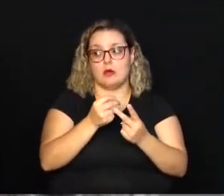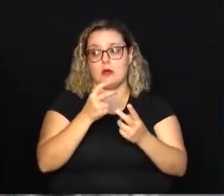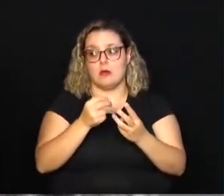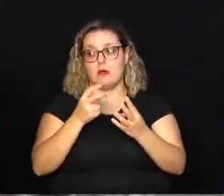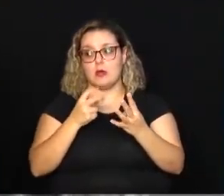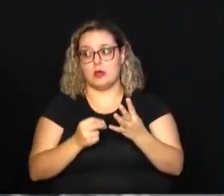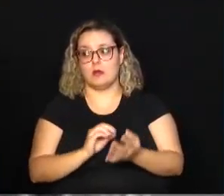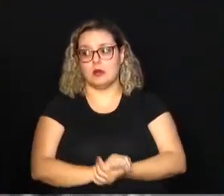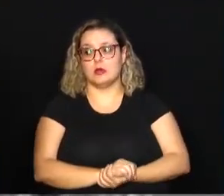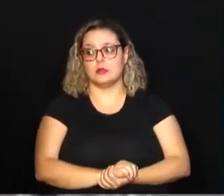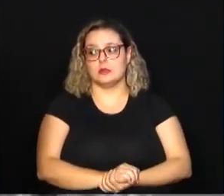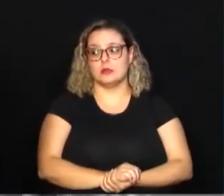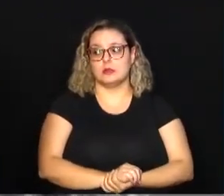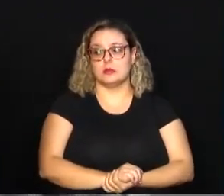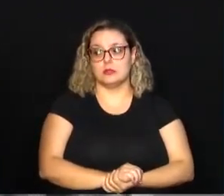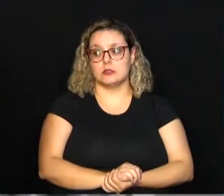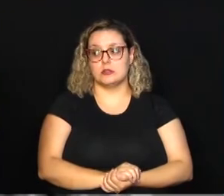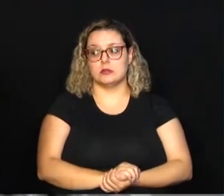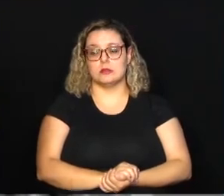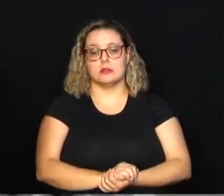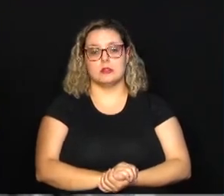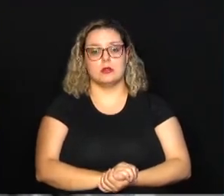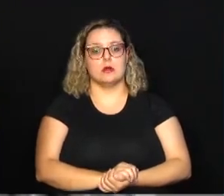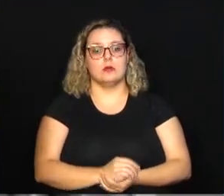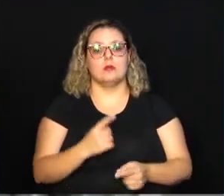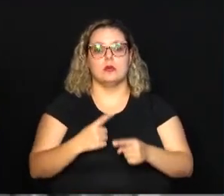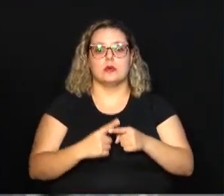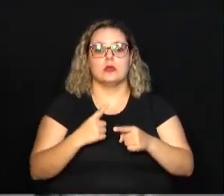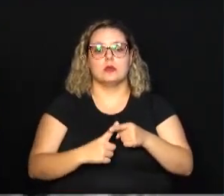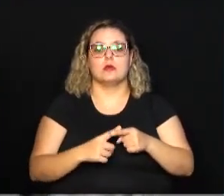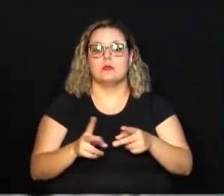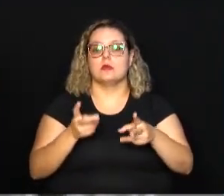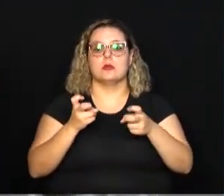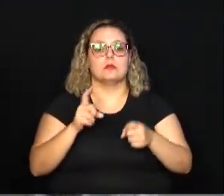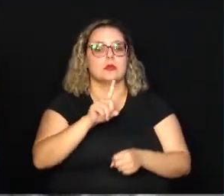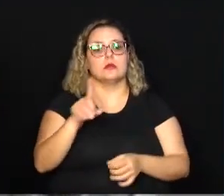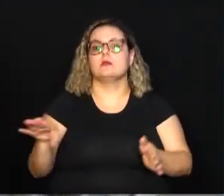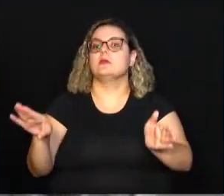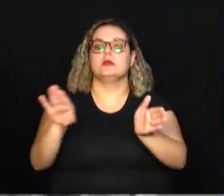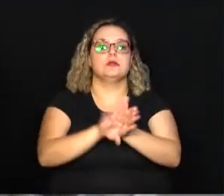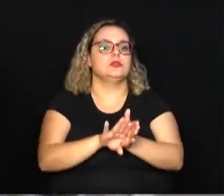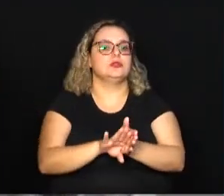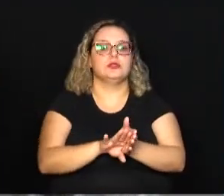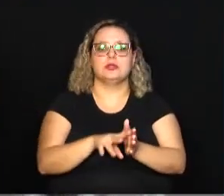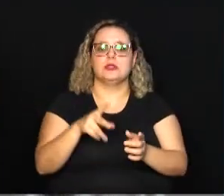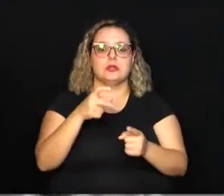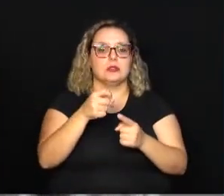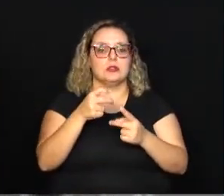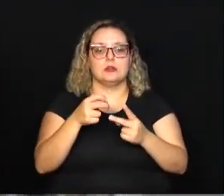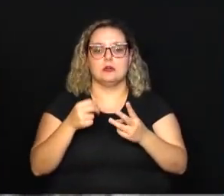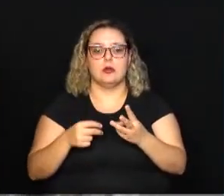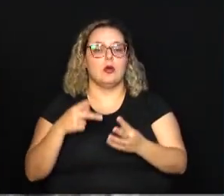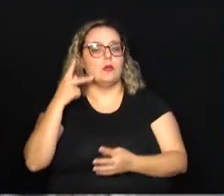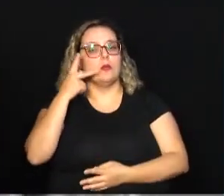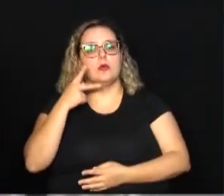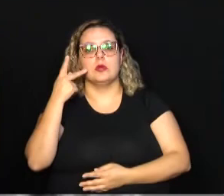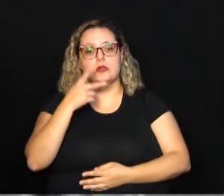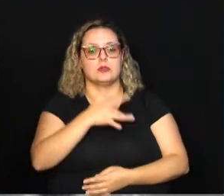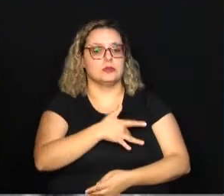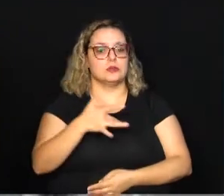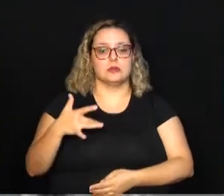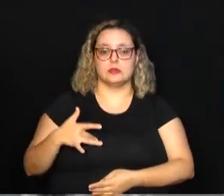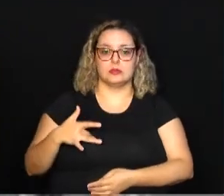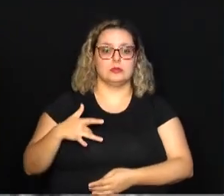vacina, porque não vejo que vai chegar a vacina se isso não for feito, mas para fazer gestão de política de saúde. Não vejo